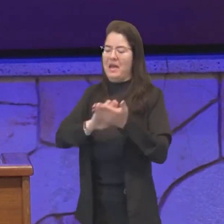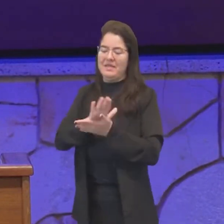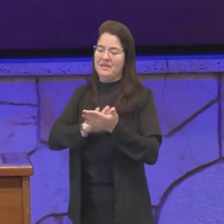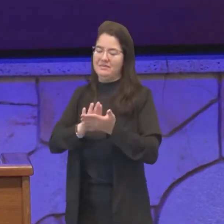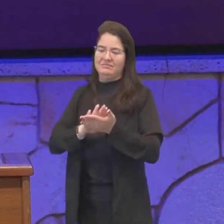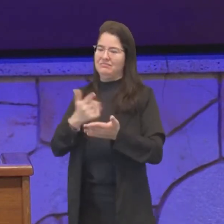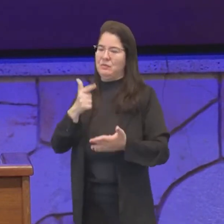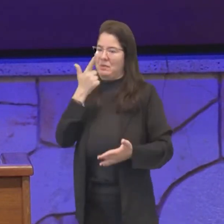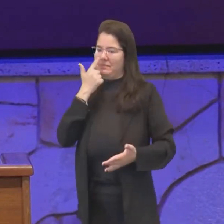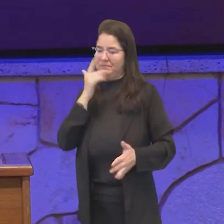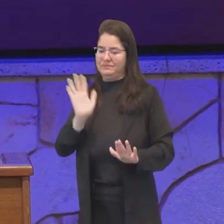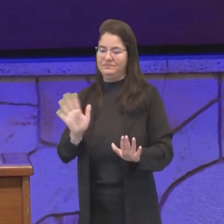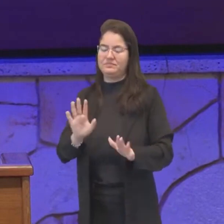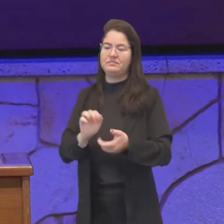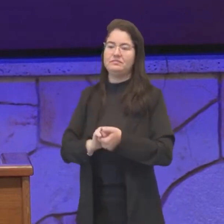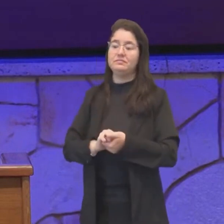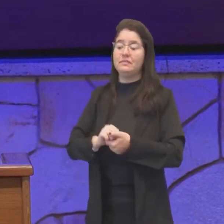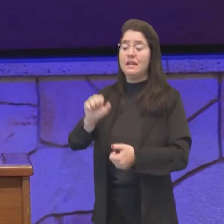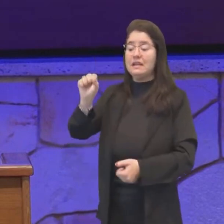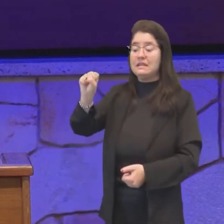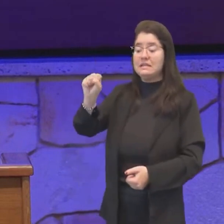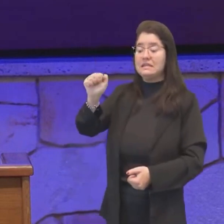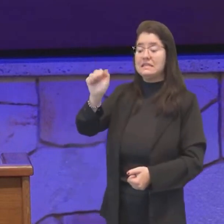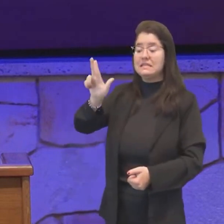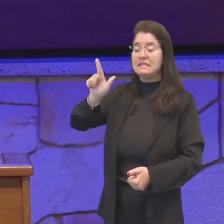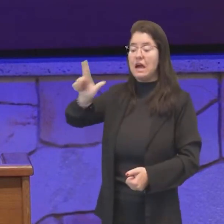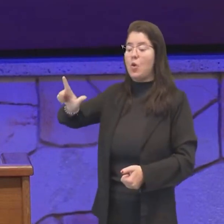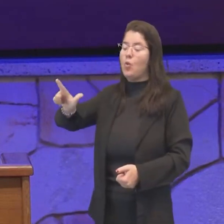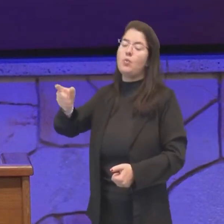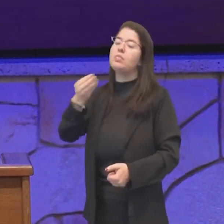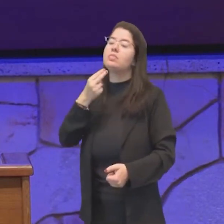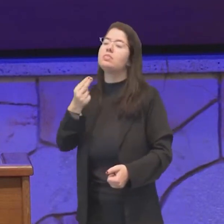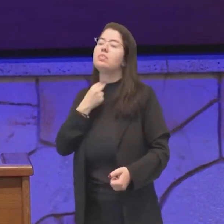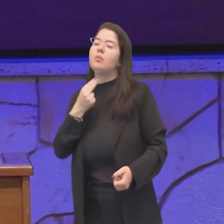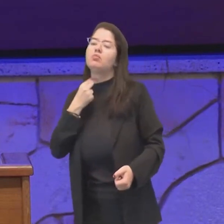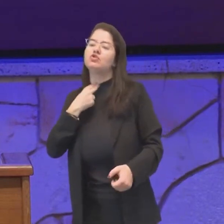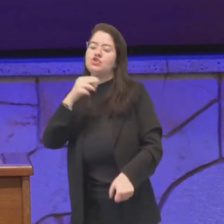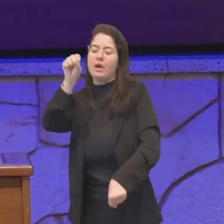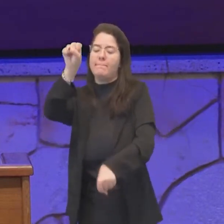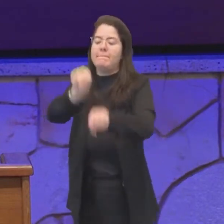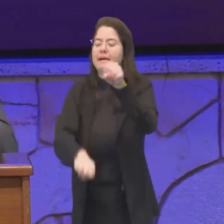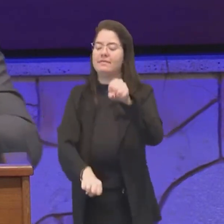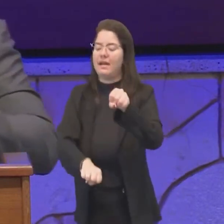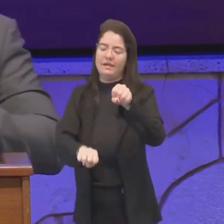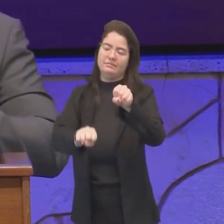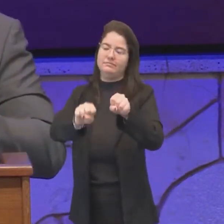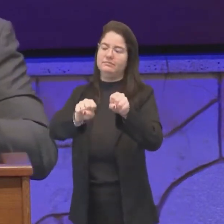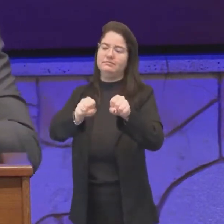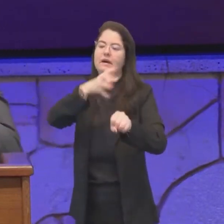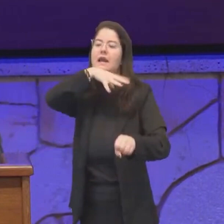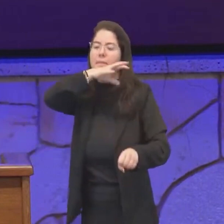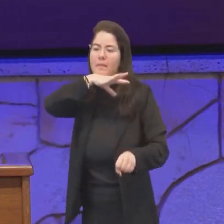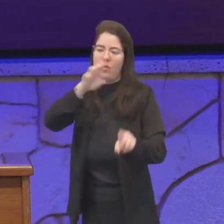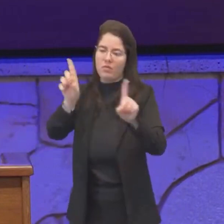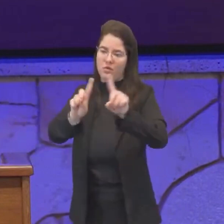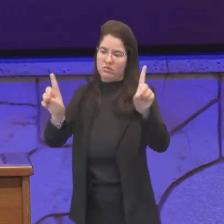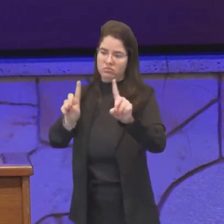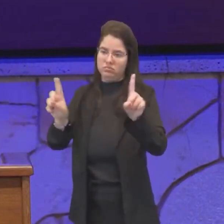Saul não poderia tomar uma função que não é sua, ao título de que qualquer pessoa pode